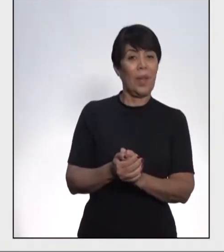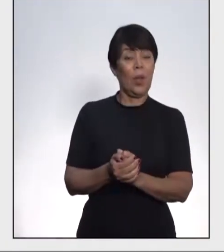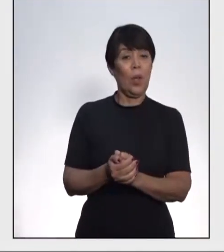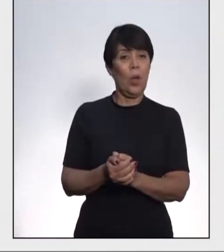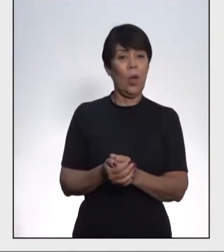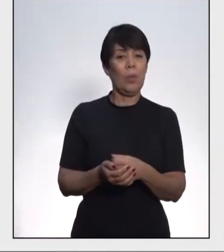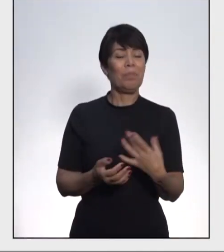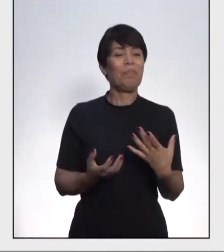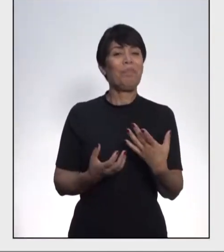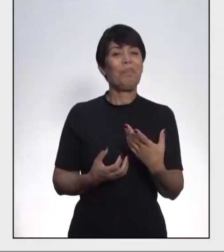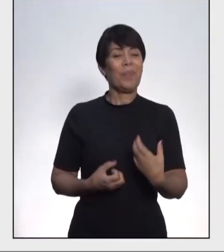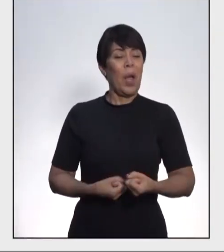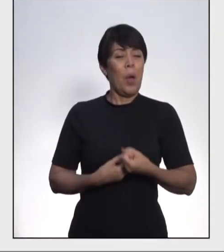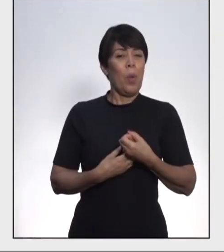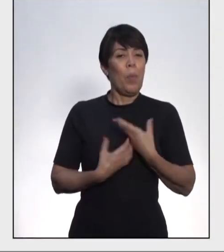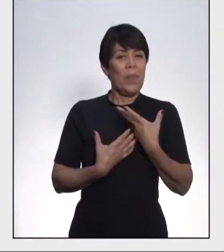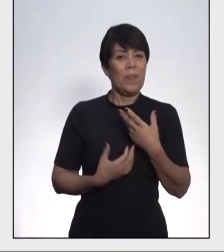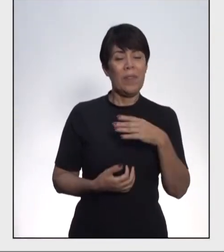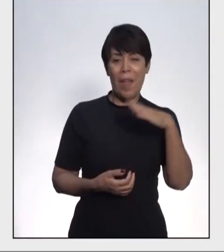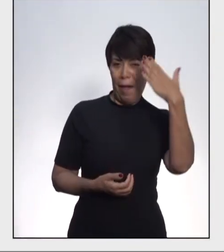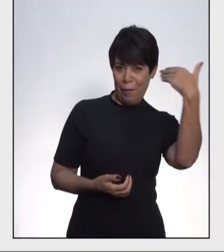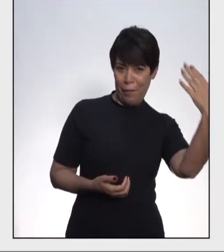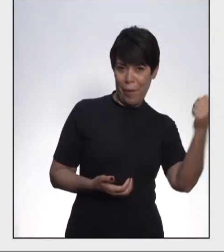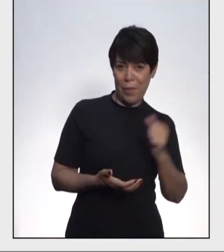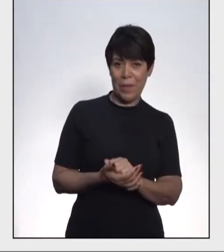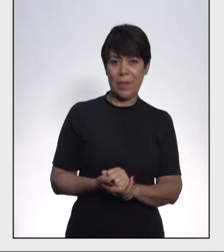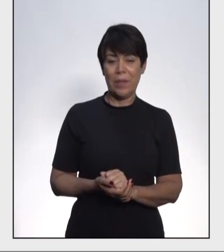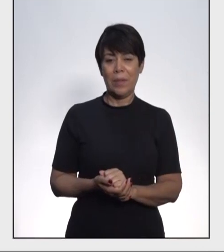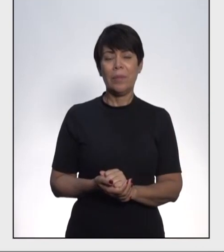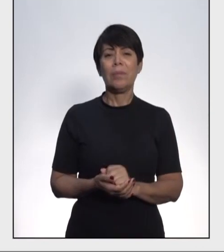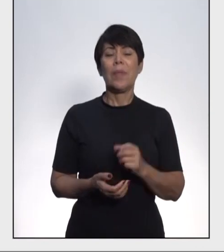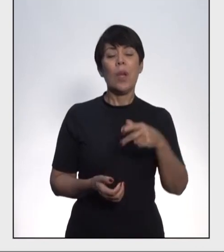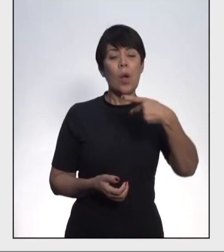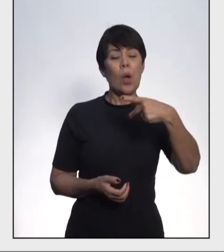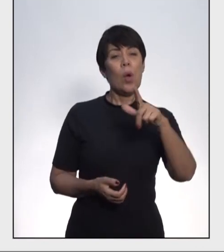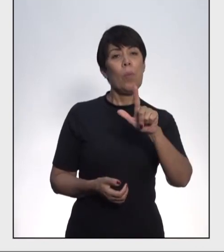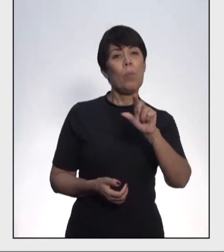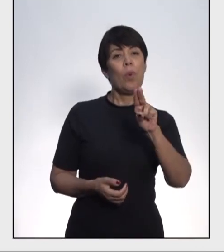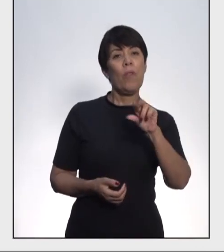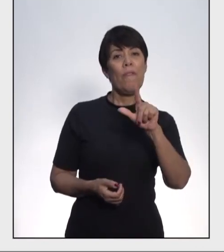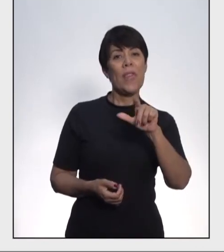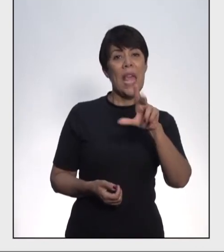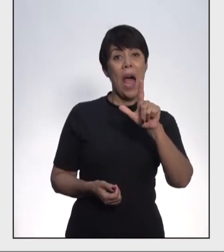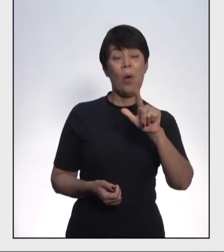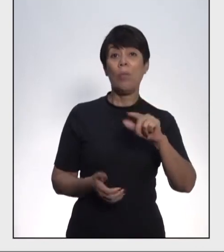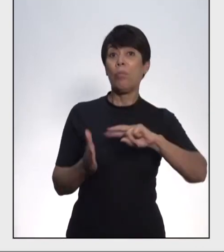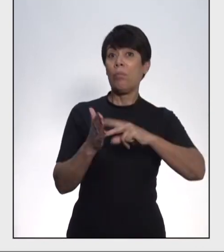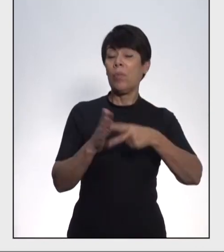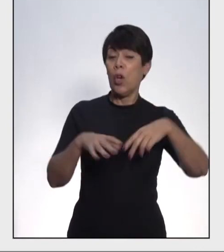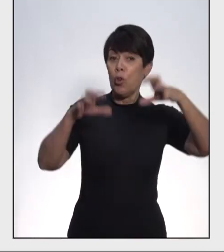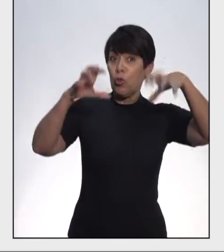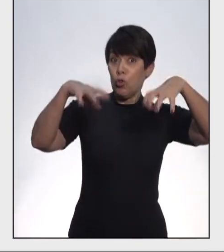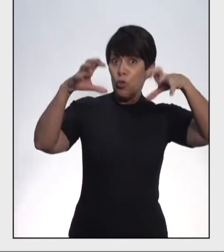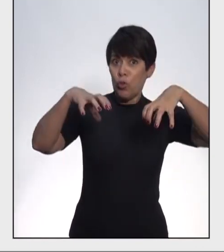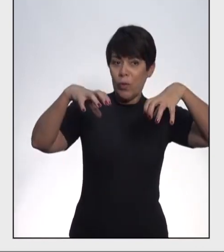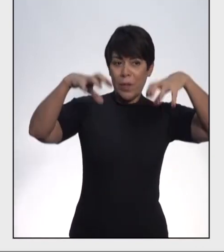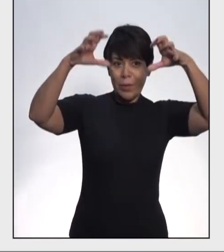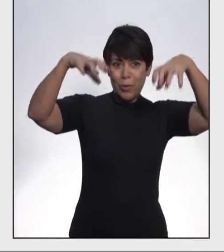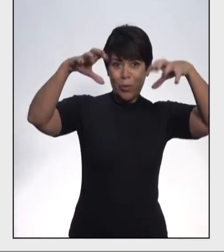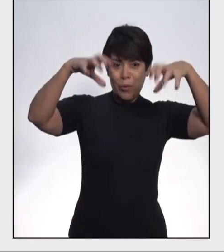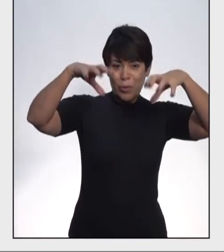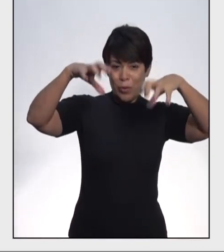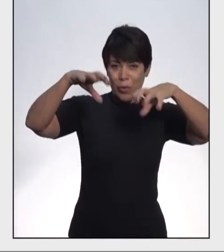famoso. Pluvial, pluvial, pluvial, pluvial, fluvial, fluvial, fluvial. Pluvial é chuva, cai na vertical. E aí vai formando um